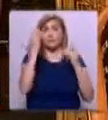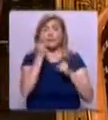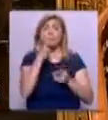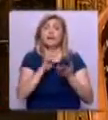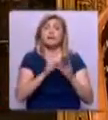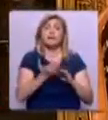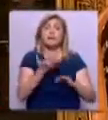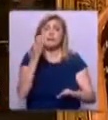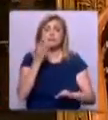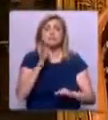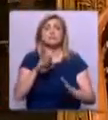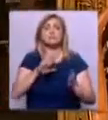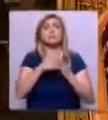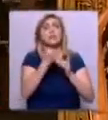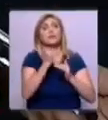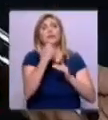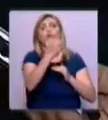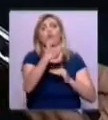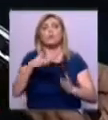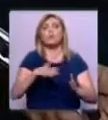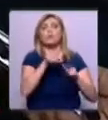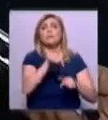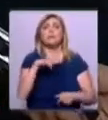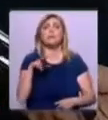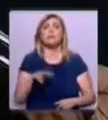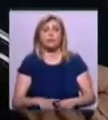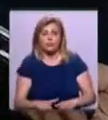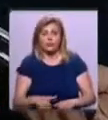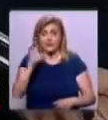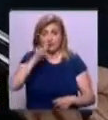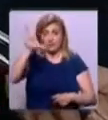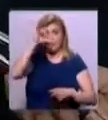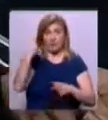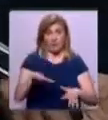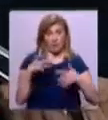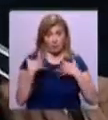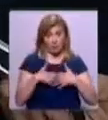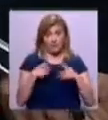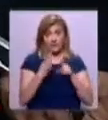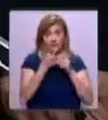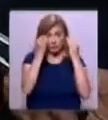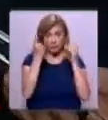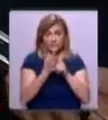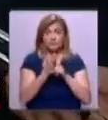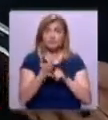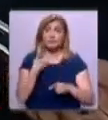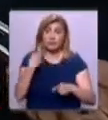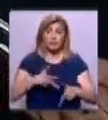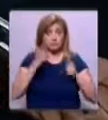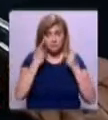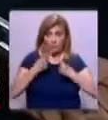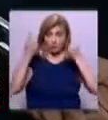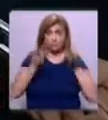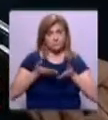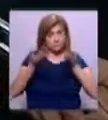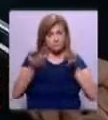credíveis para traçar o futuro de Portugal. Se o Governo tem dúvidas sobre os dados, nós estamos disponíveis para mostrar. Mas agora